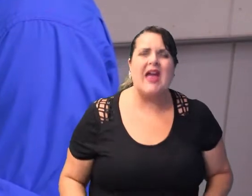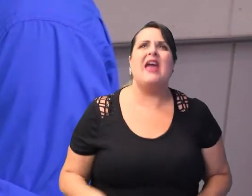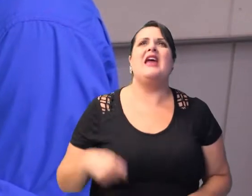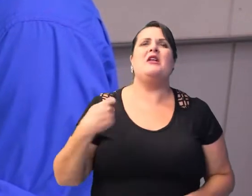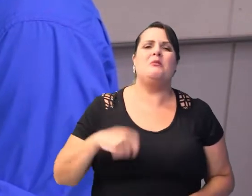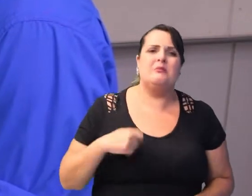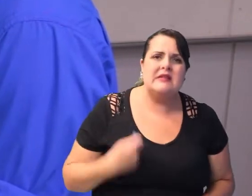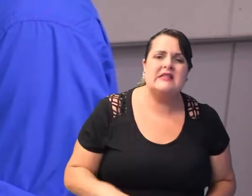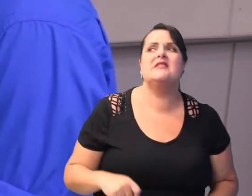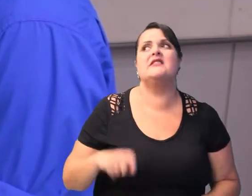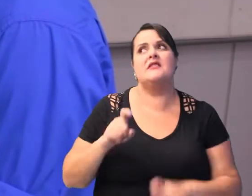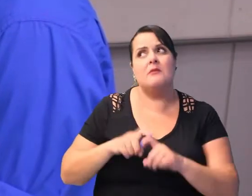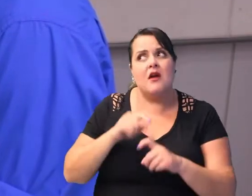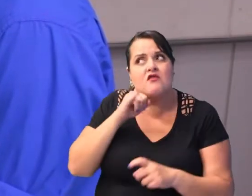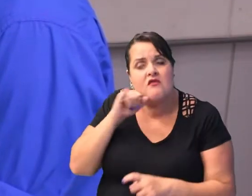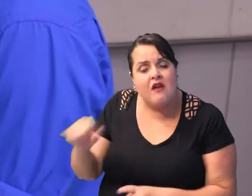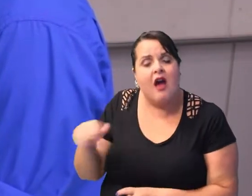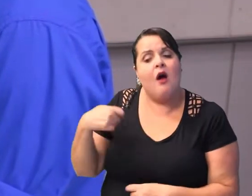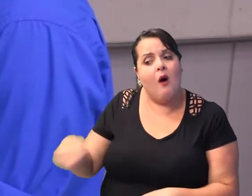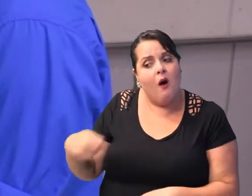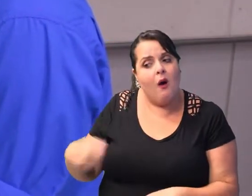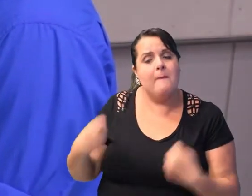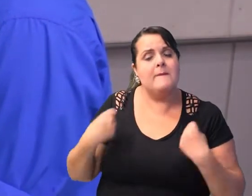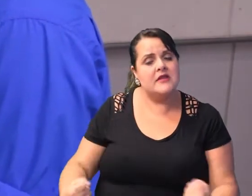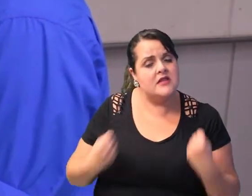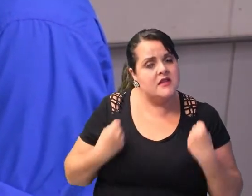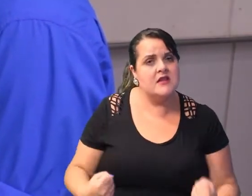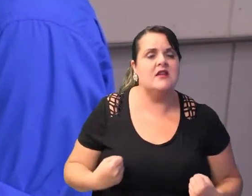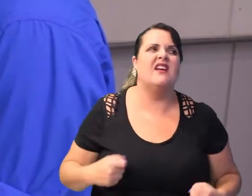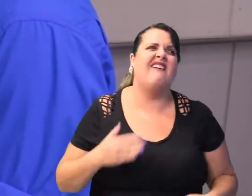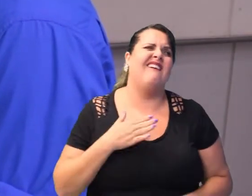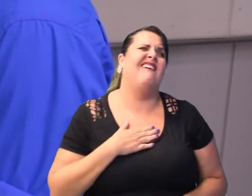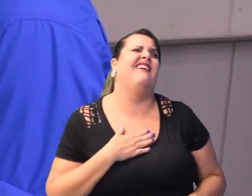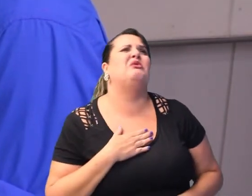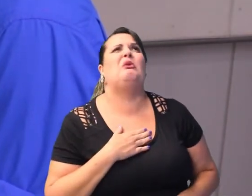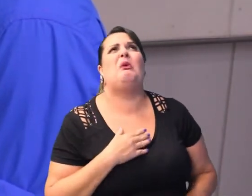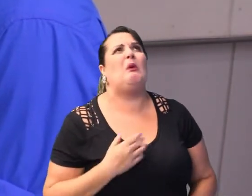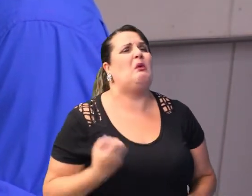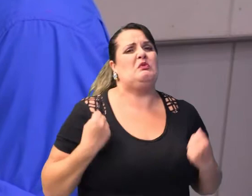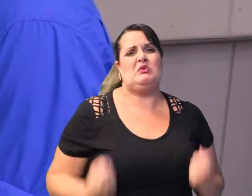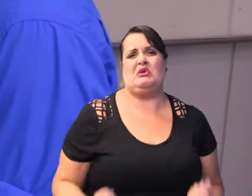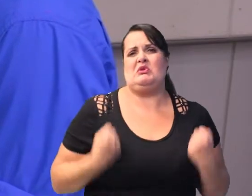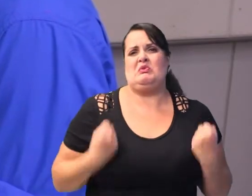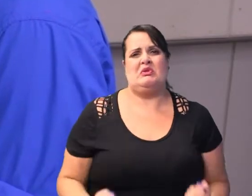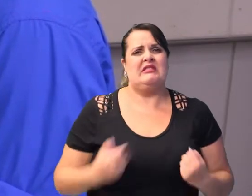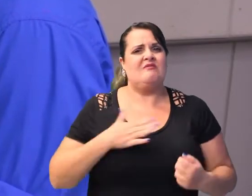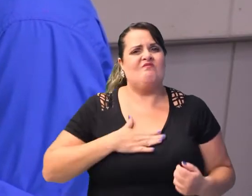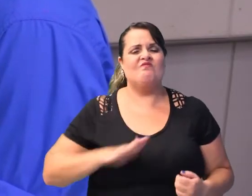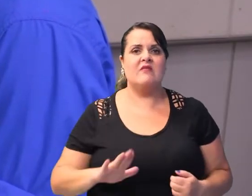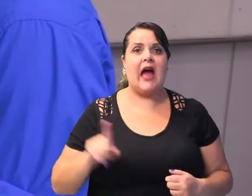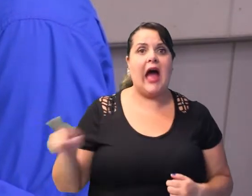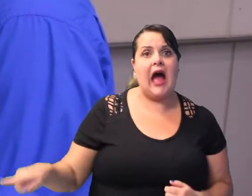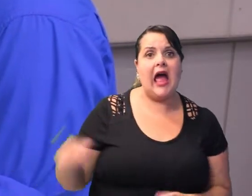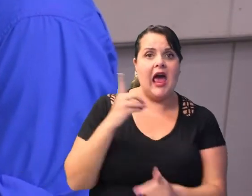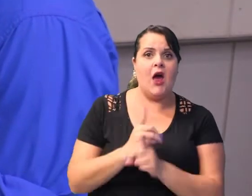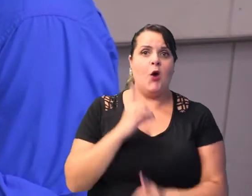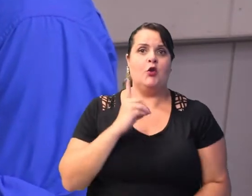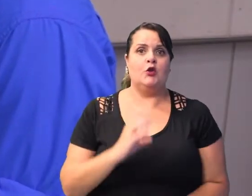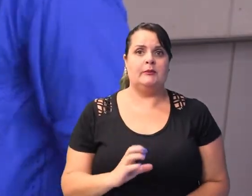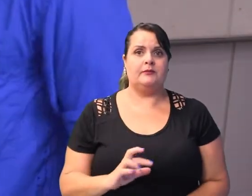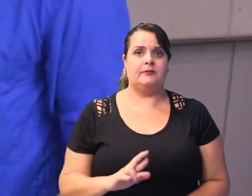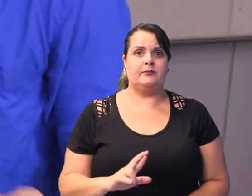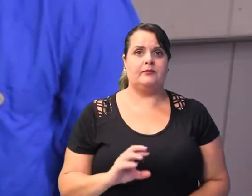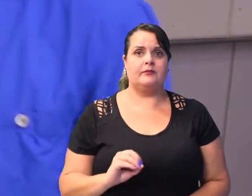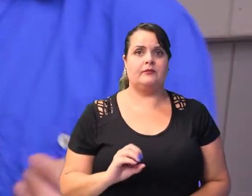claro tem que fortalecer fortalecer e eu nem fico com musculação sabe se e quando eu conheci o kansas city aí eu falei pronto